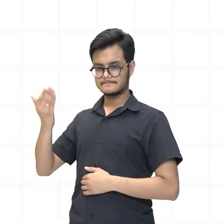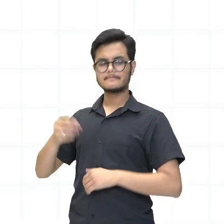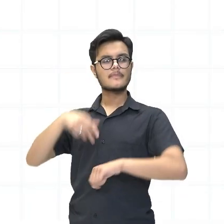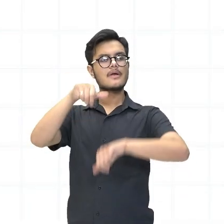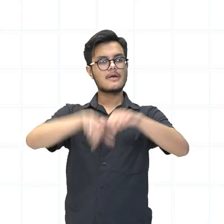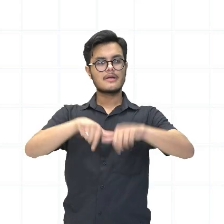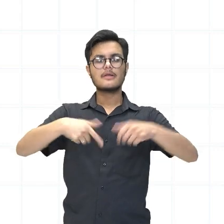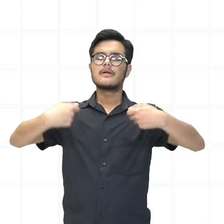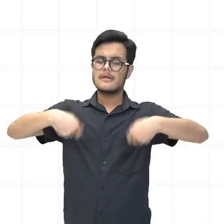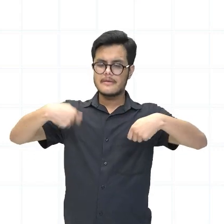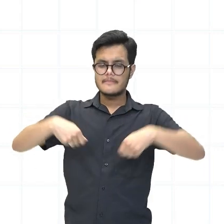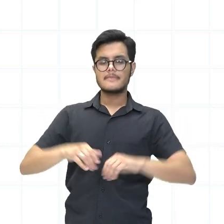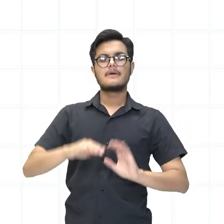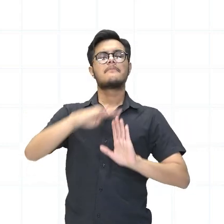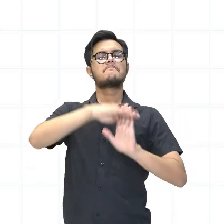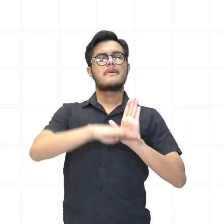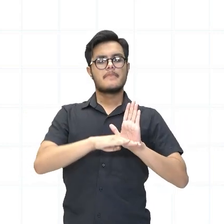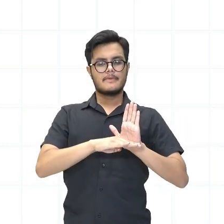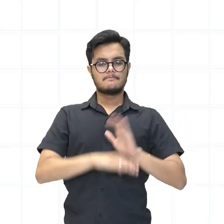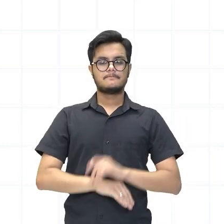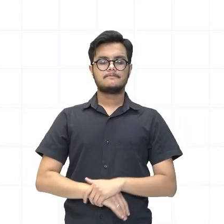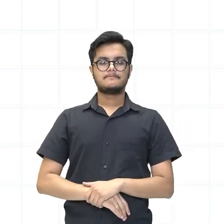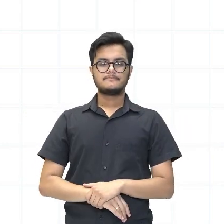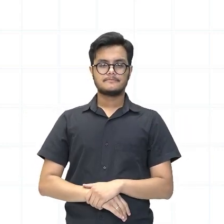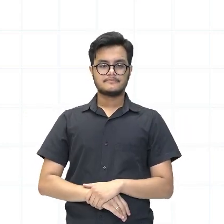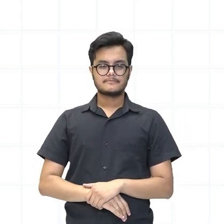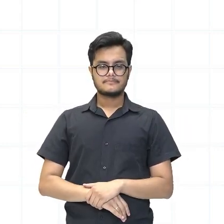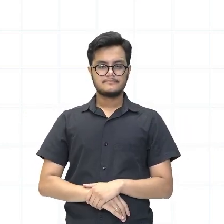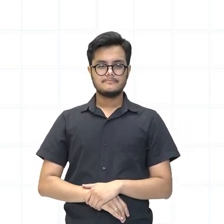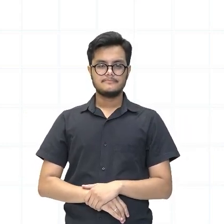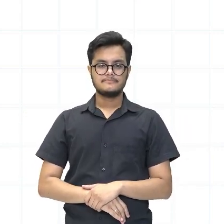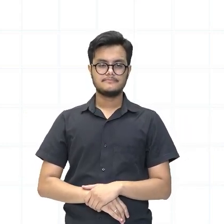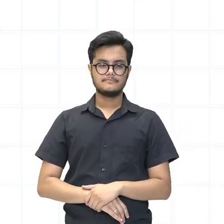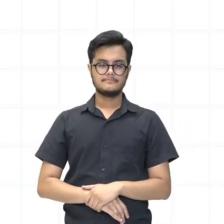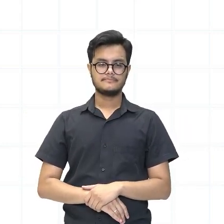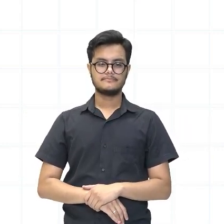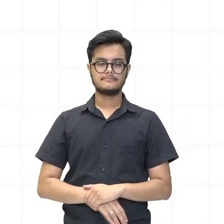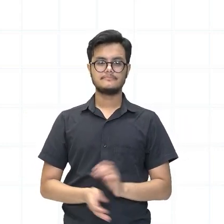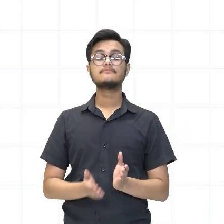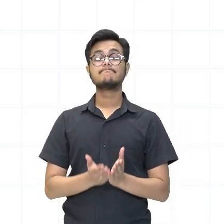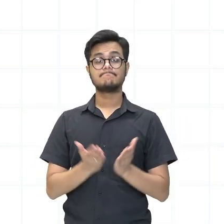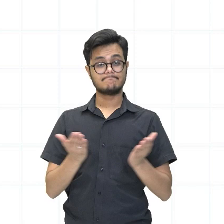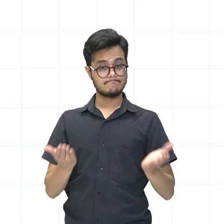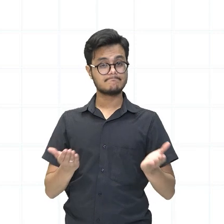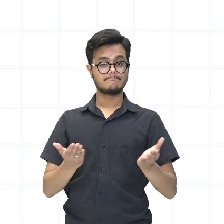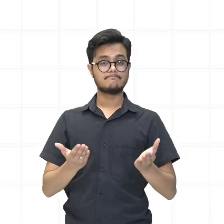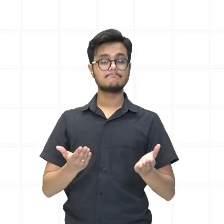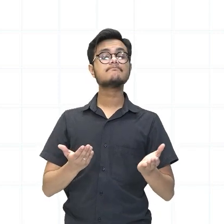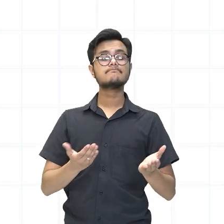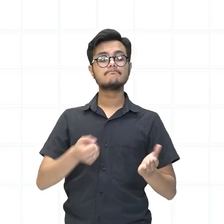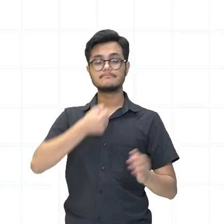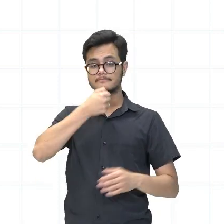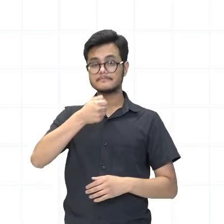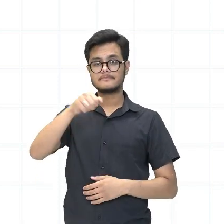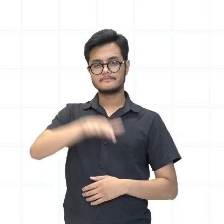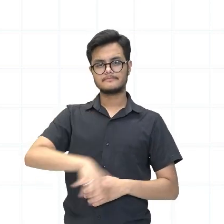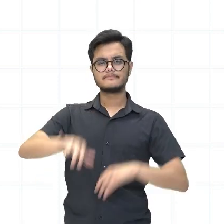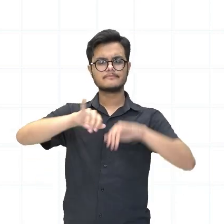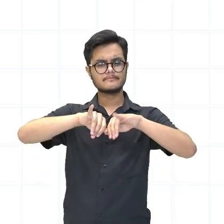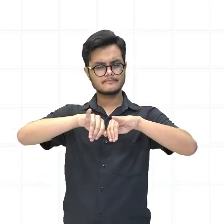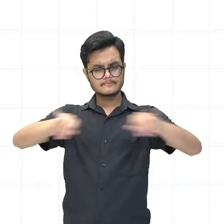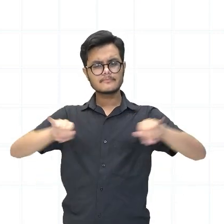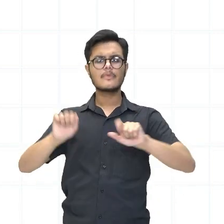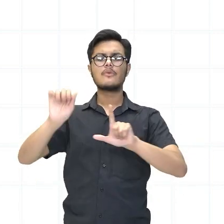analisar partes dessa reportagem. Então observem, gente, que a nossa reportagem já inicia, claro, aí mostrando para a gente